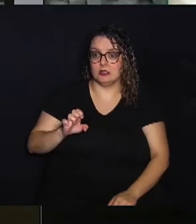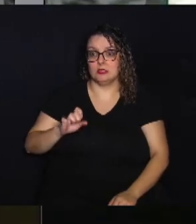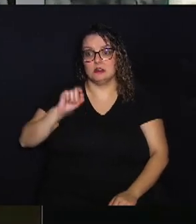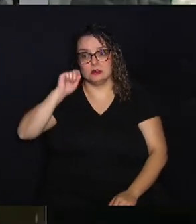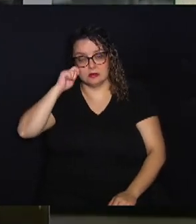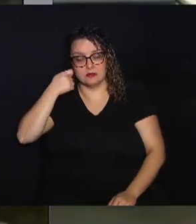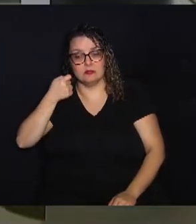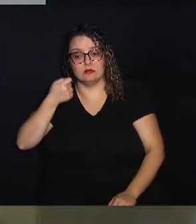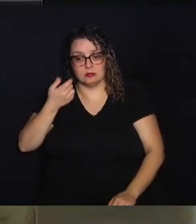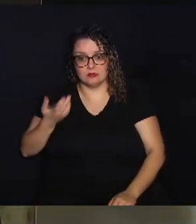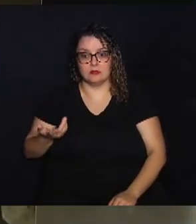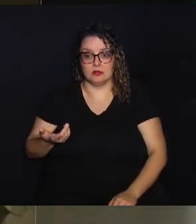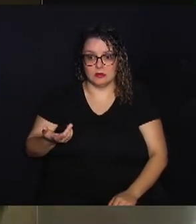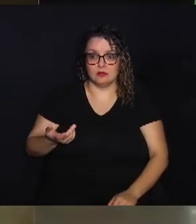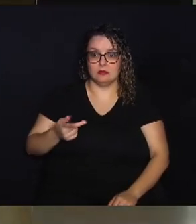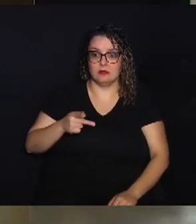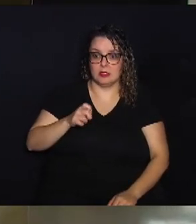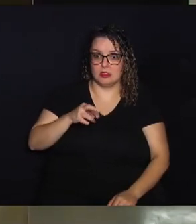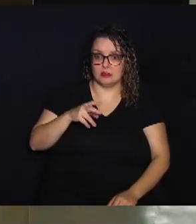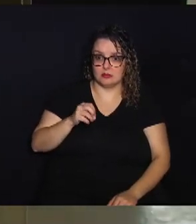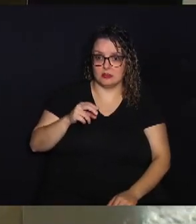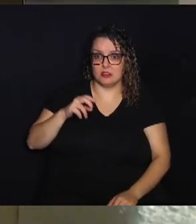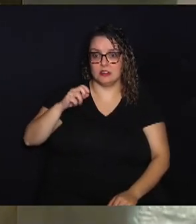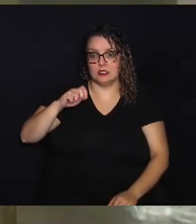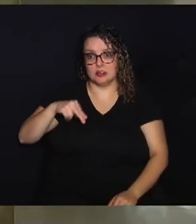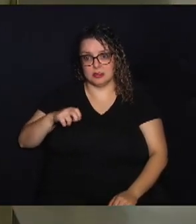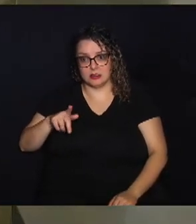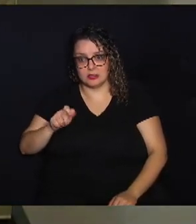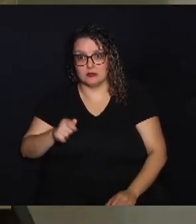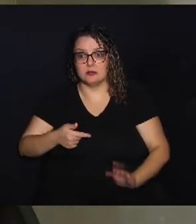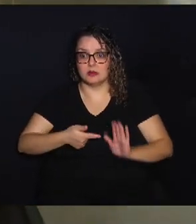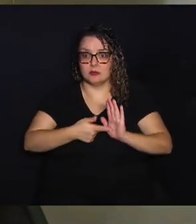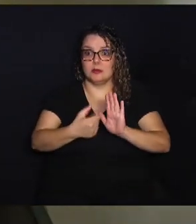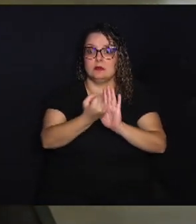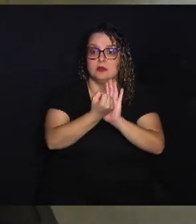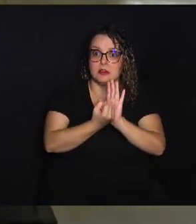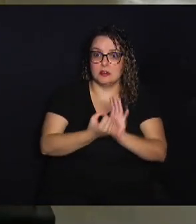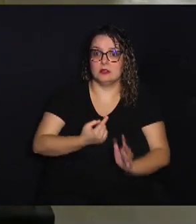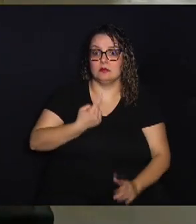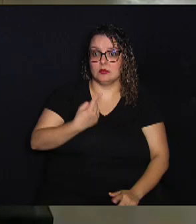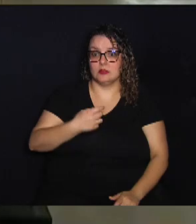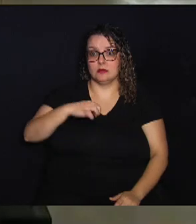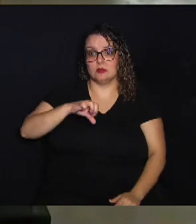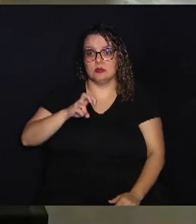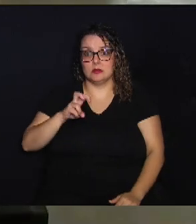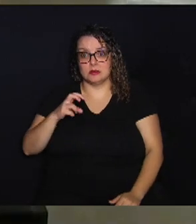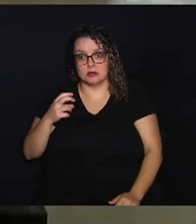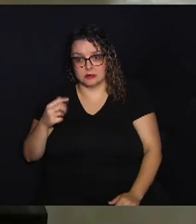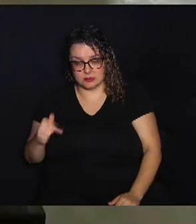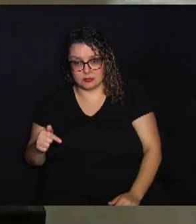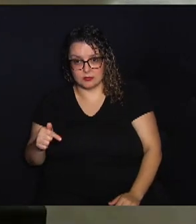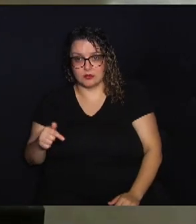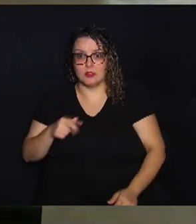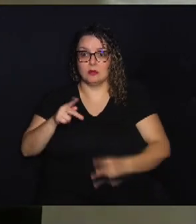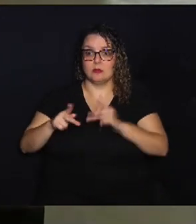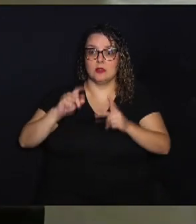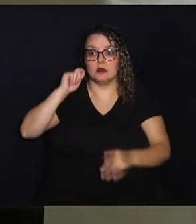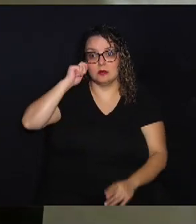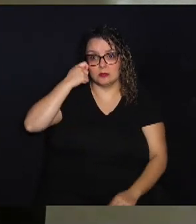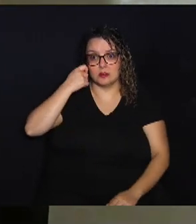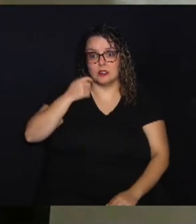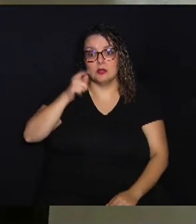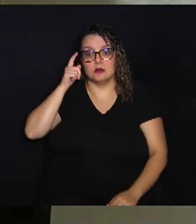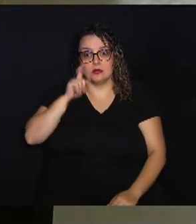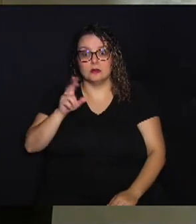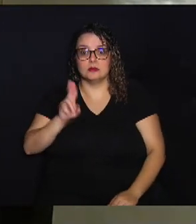esse baile justamente para mostrar o quanto ele é simbólico, né? Que em 1957 a população negra conseguiu